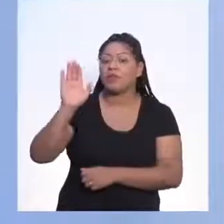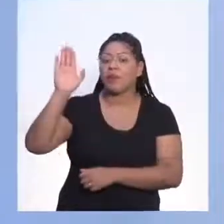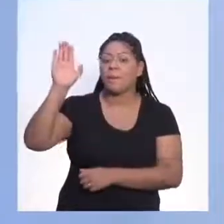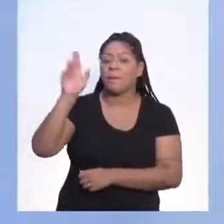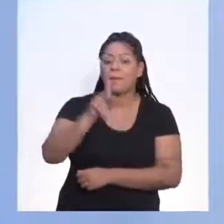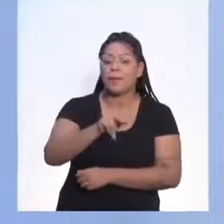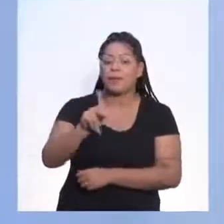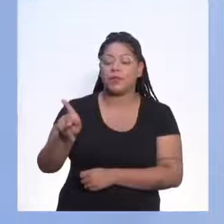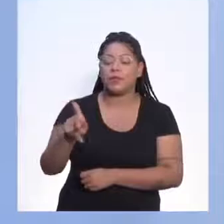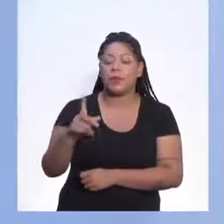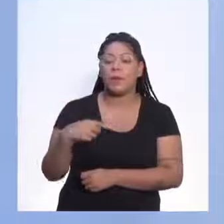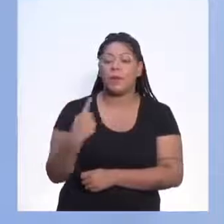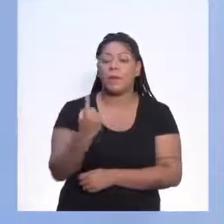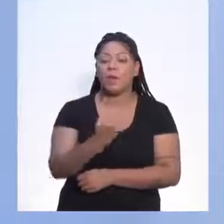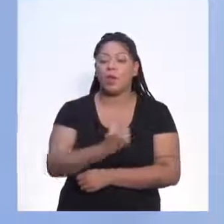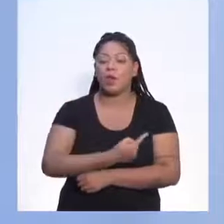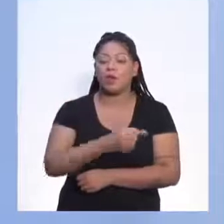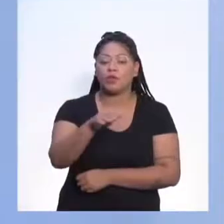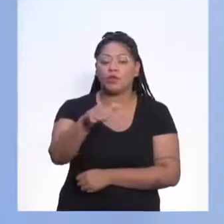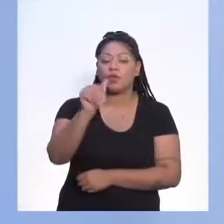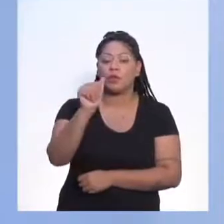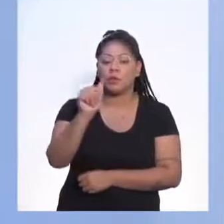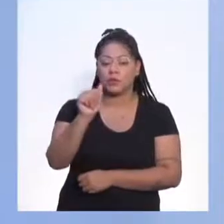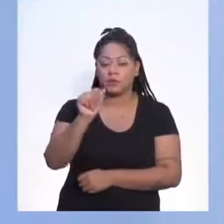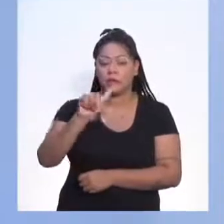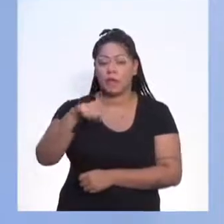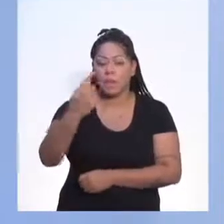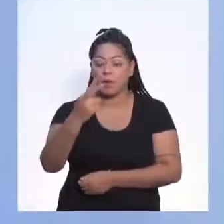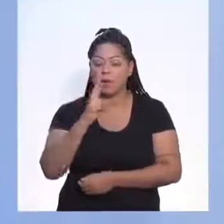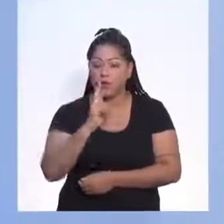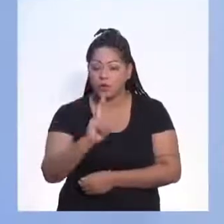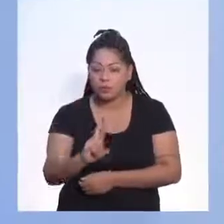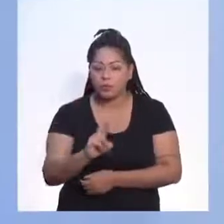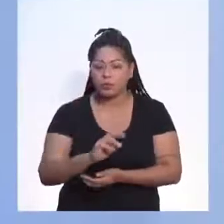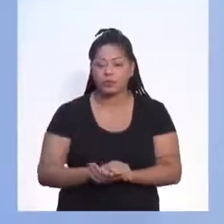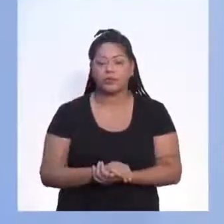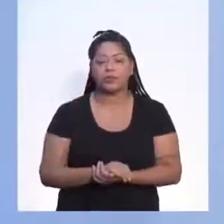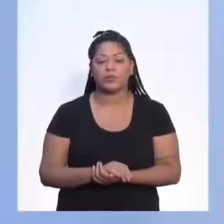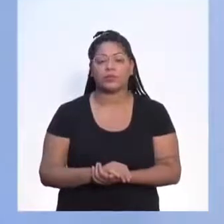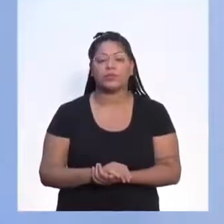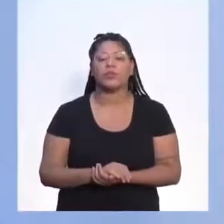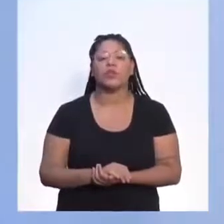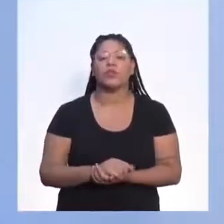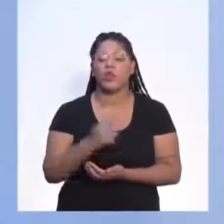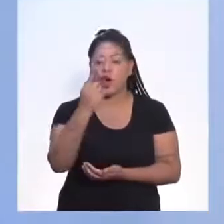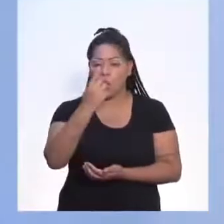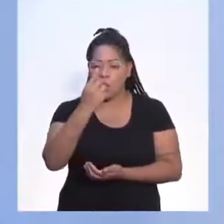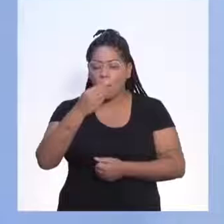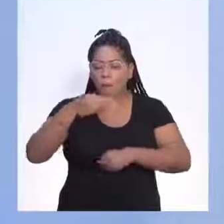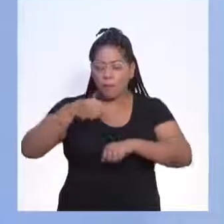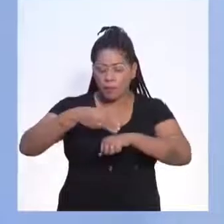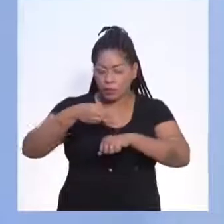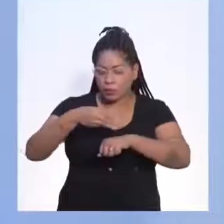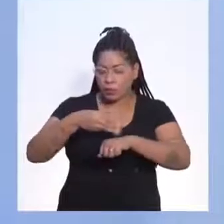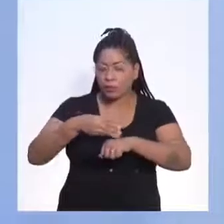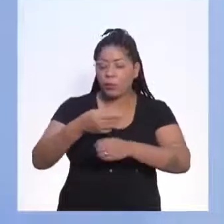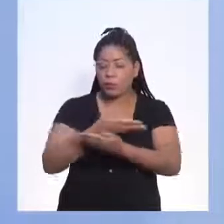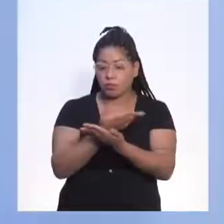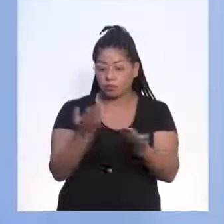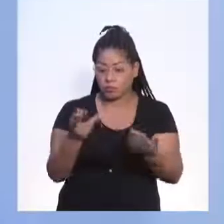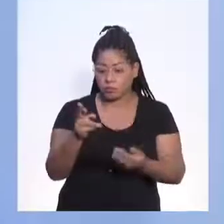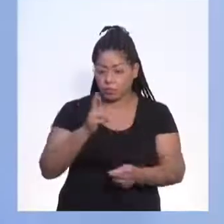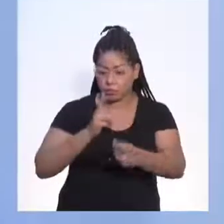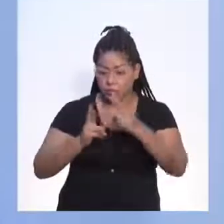professores, para a gente chamar depois da resposta, tá bem? Então, vou passar a questão, vamos deixar aí 1 minuto para que o chat responda.